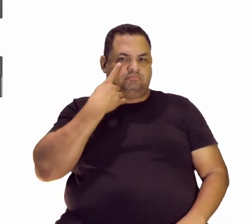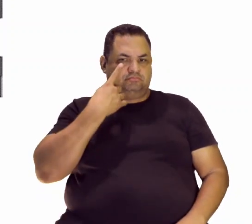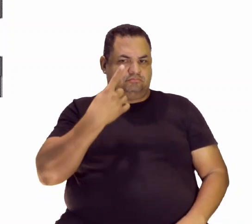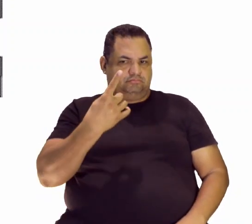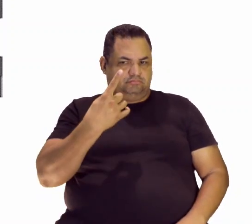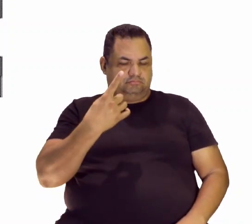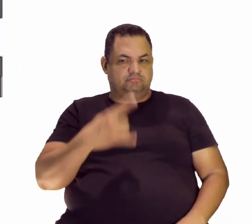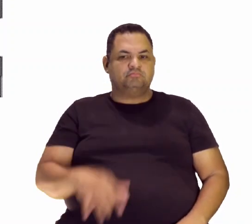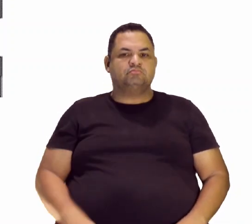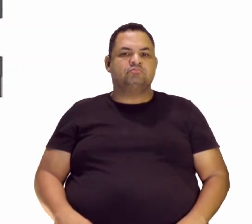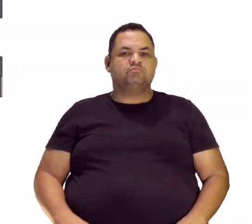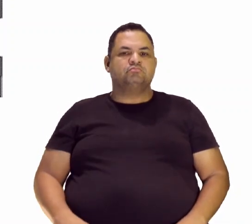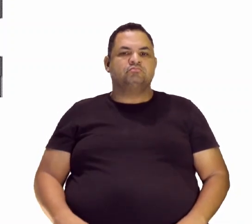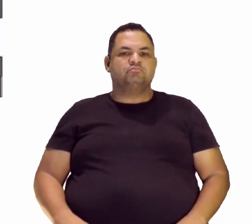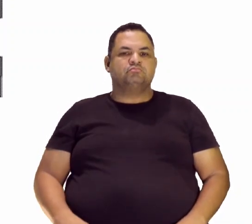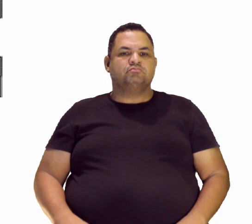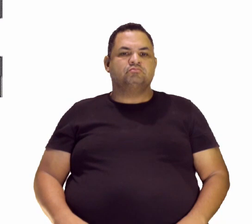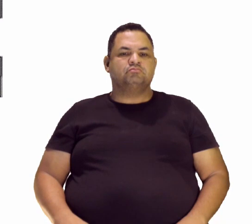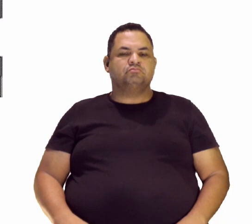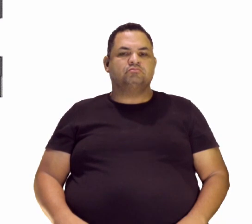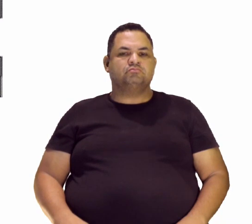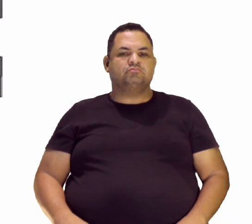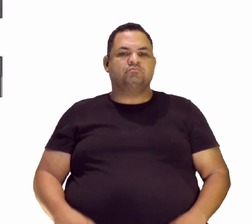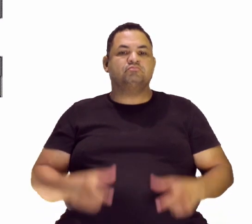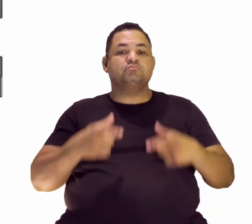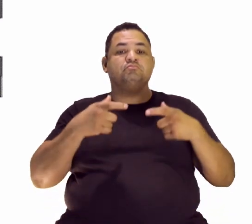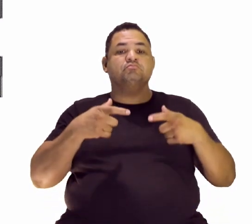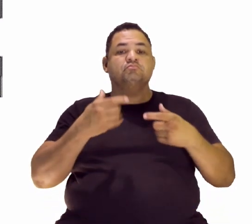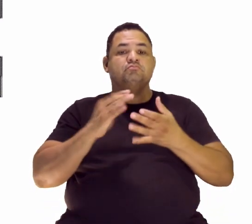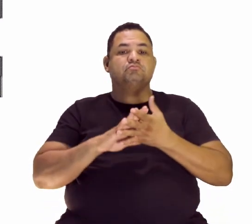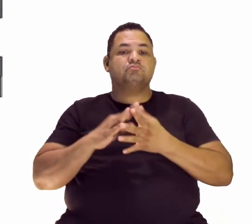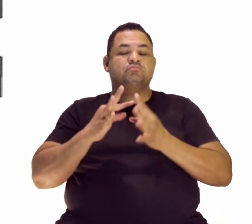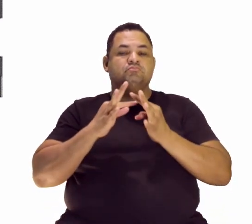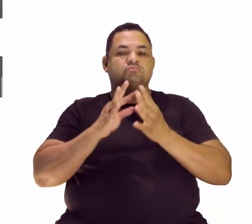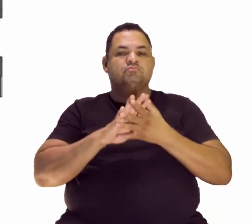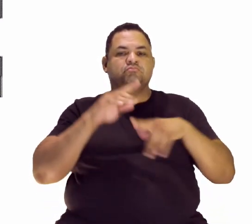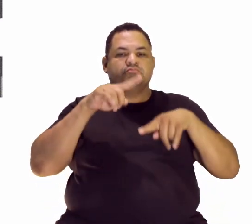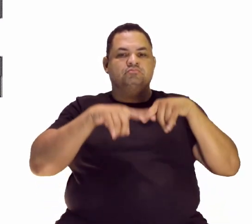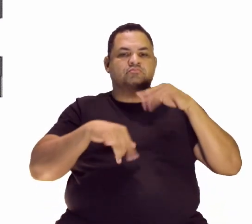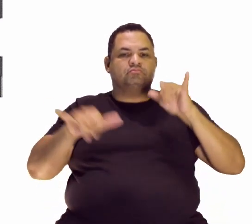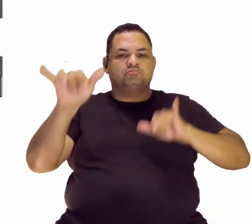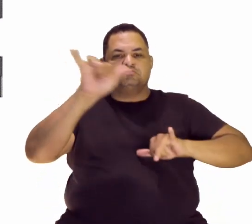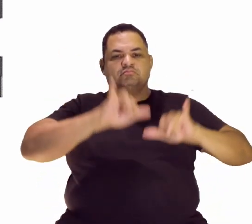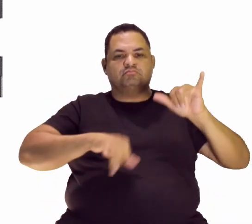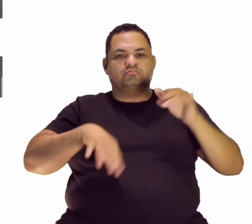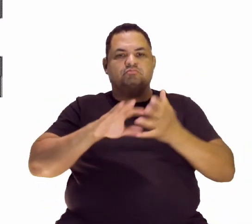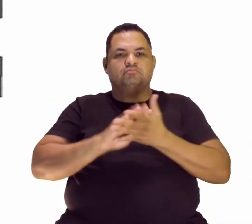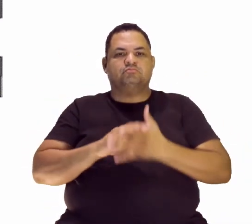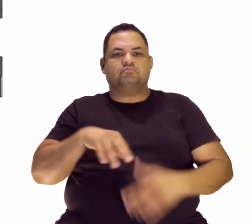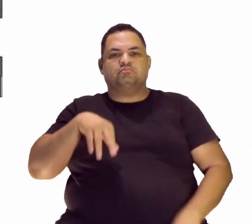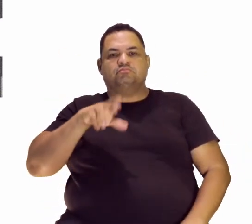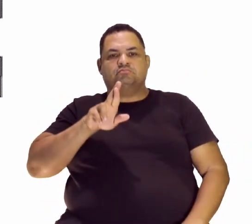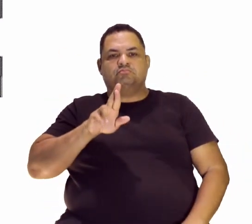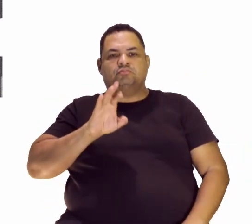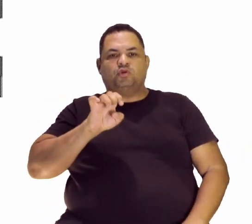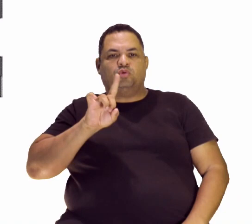Observe a posição do elemento químico ródio,